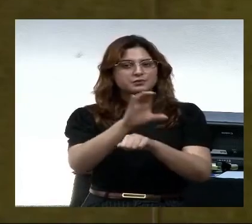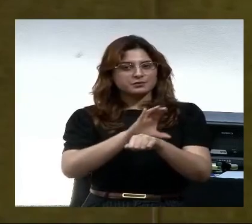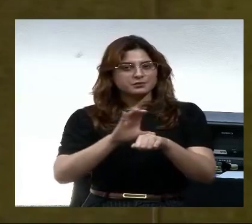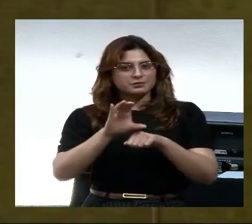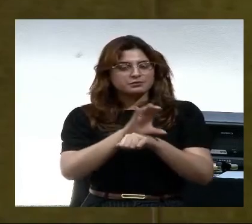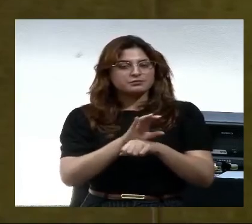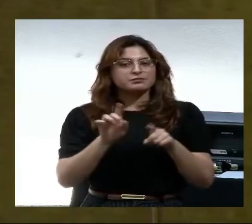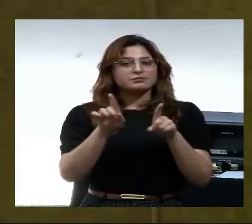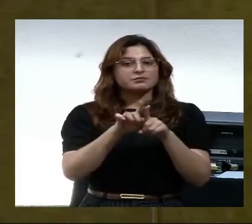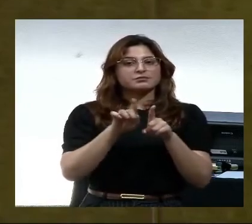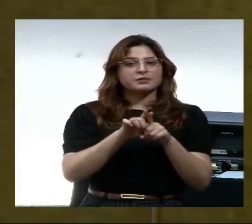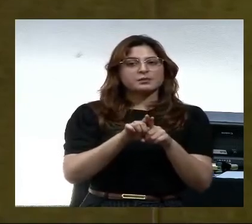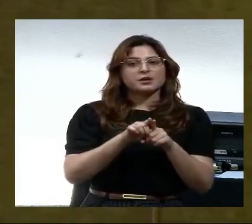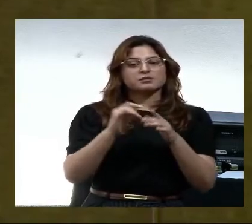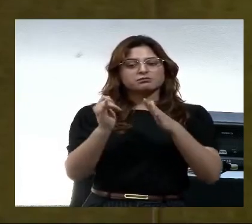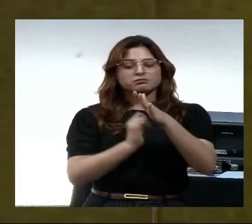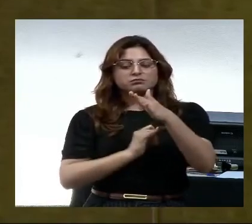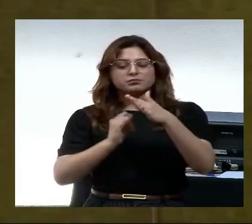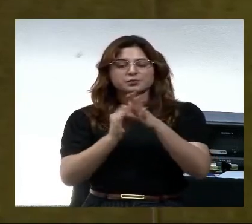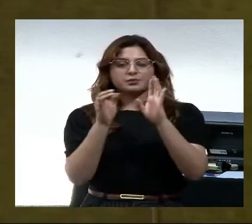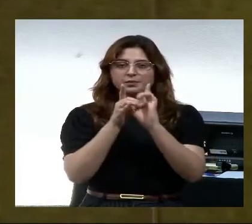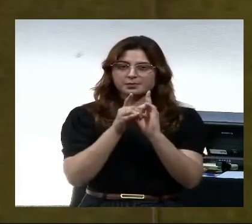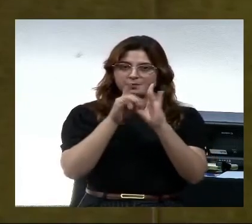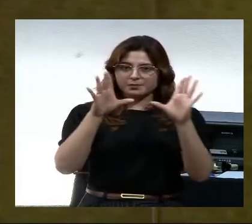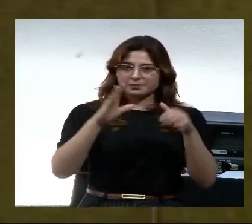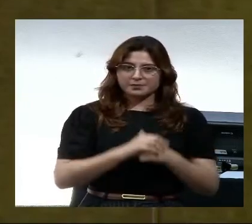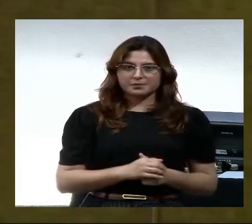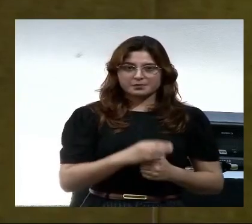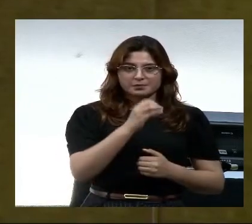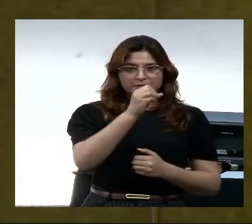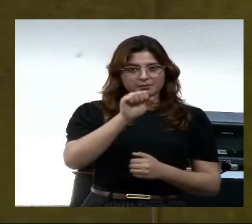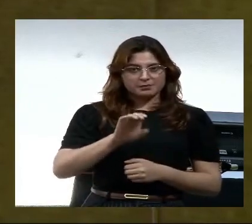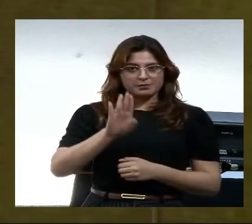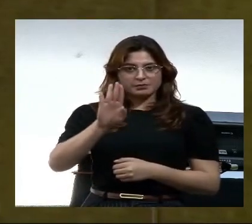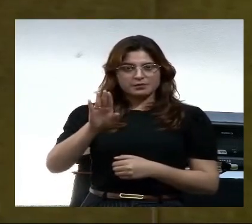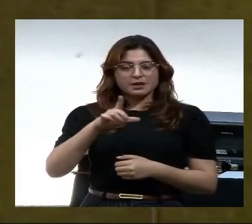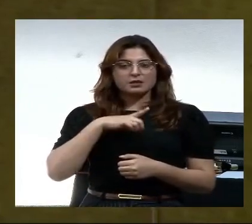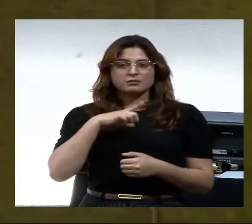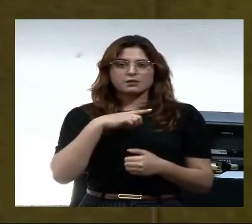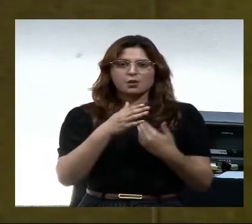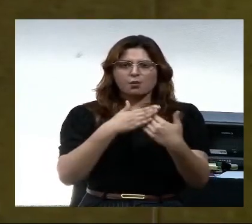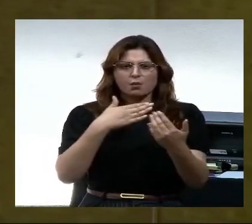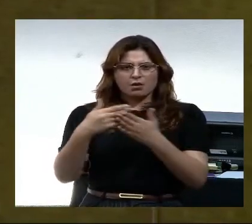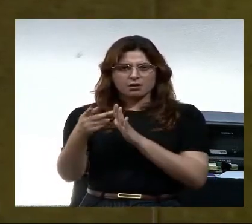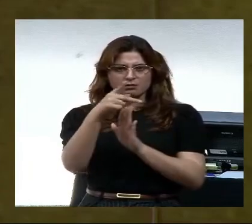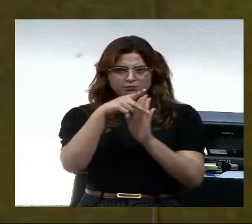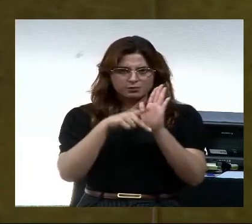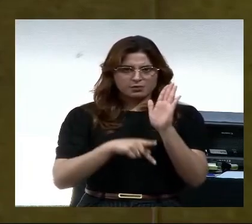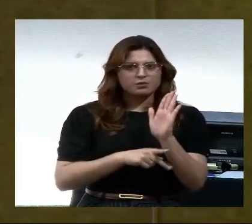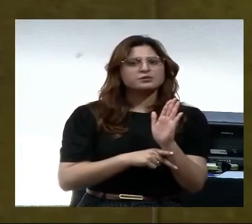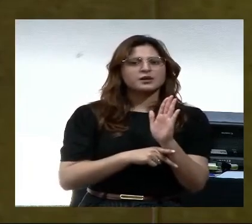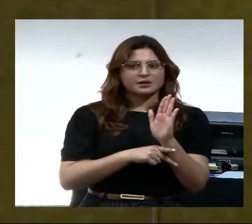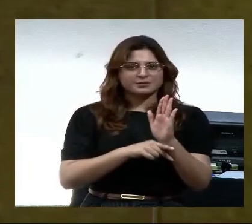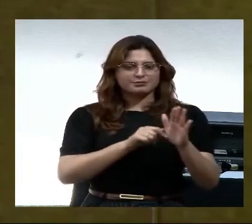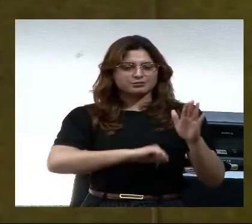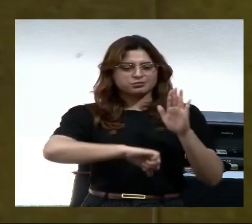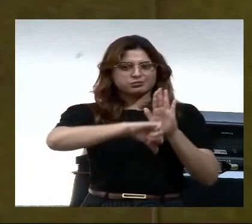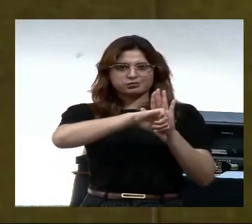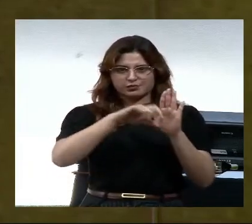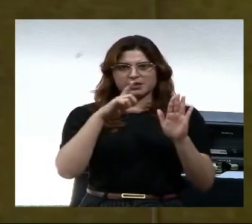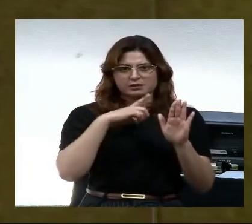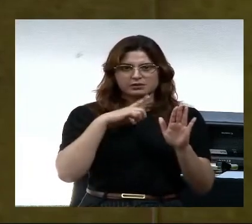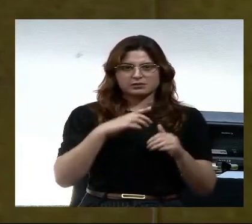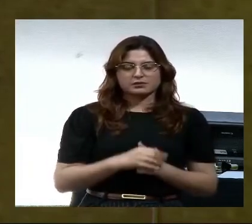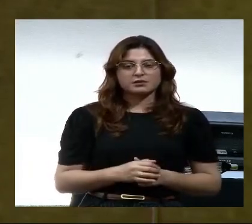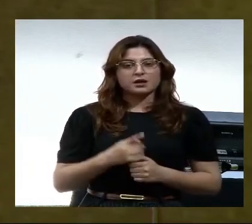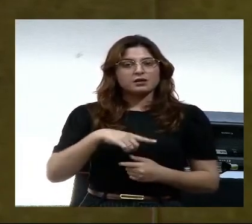das instituições da democracia. A OAB rechaça qualquer projeto golpista. Nós temos compromissos